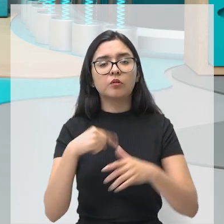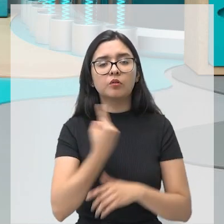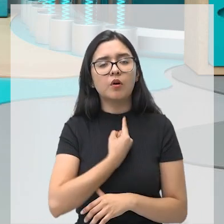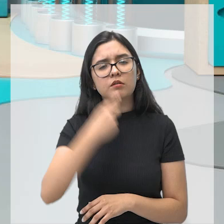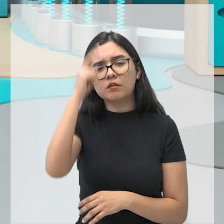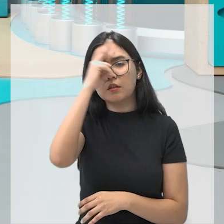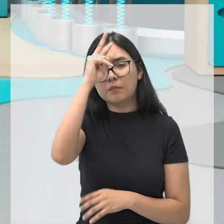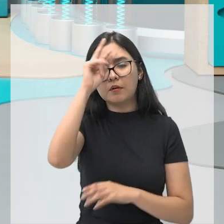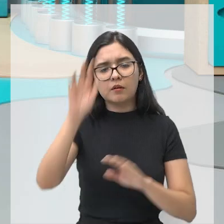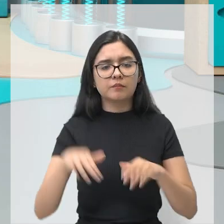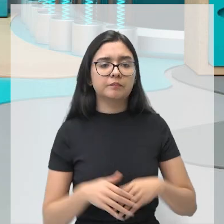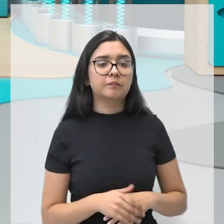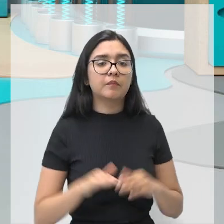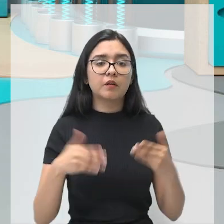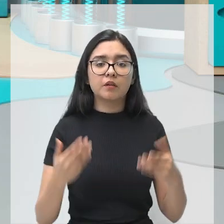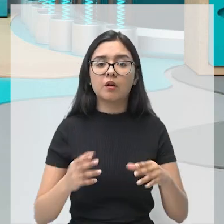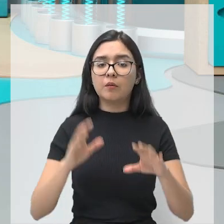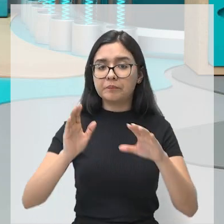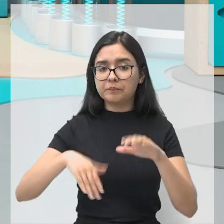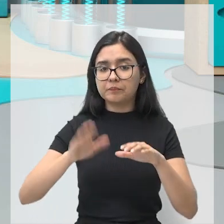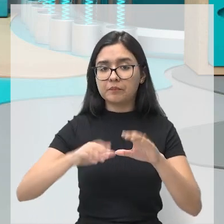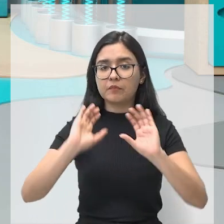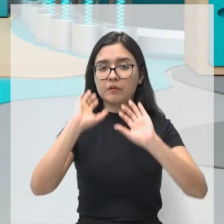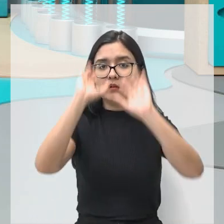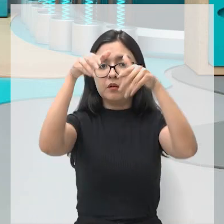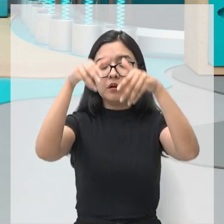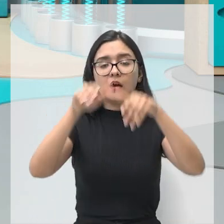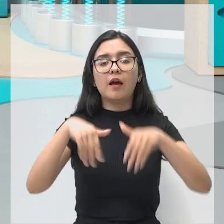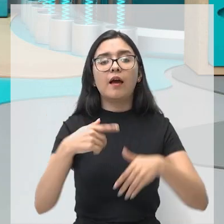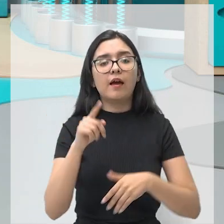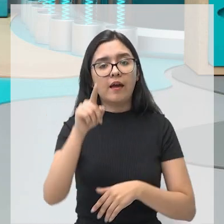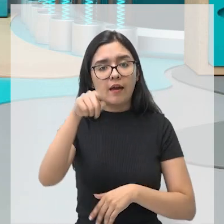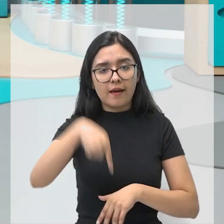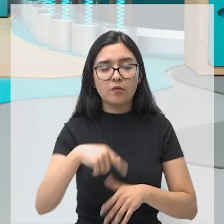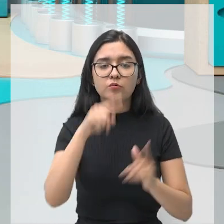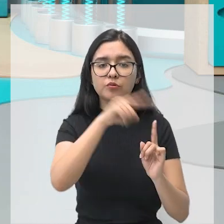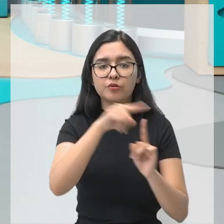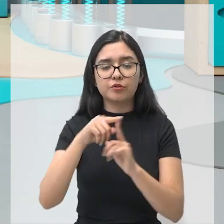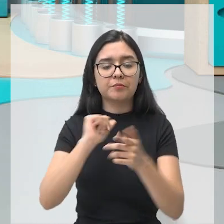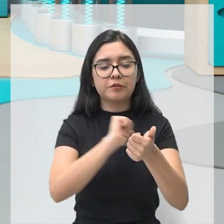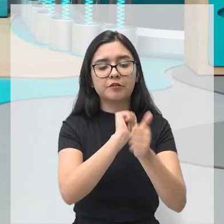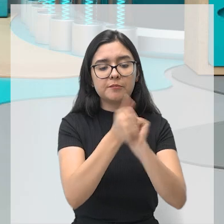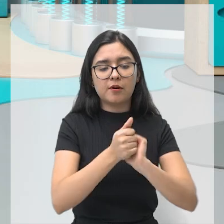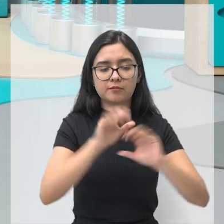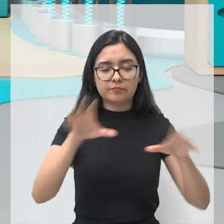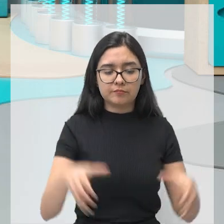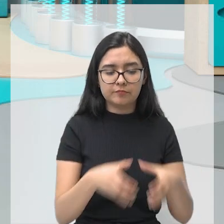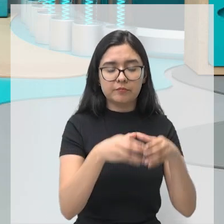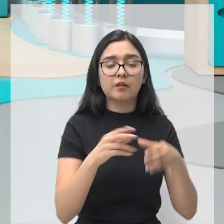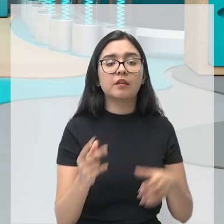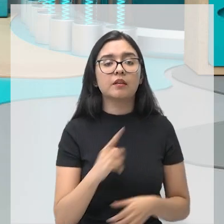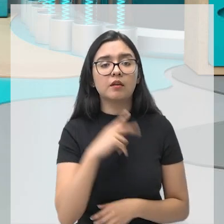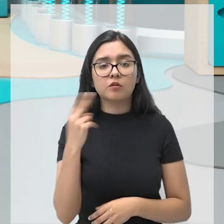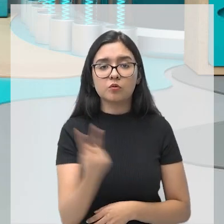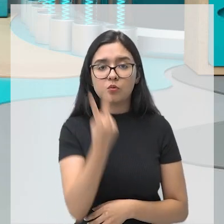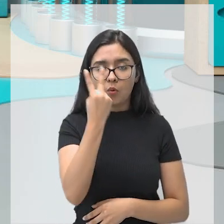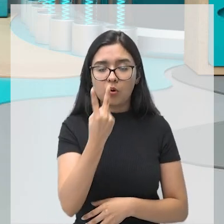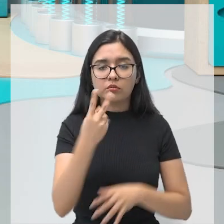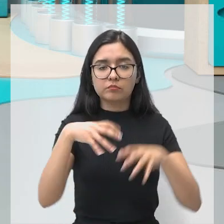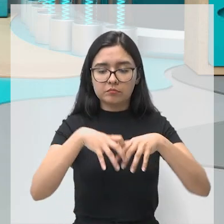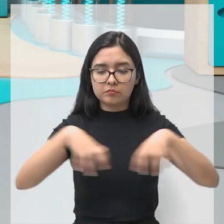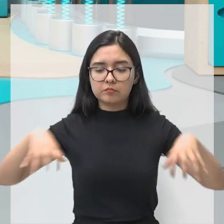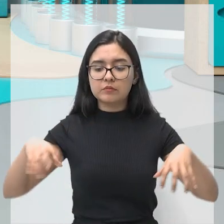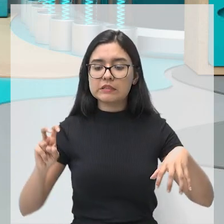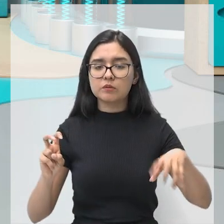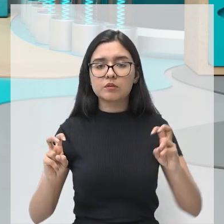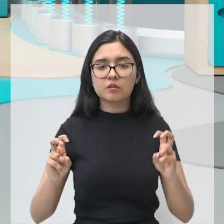o basquete, ele é um esporte coletivo, conforme mostra o texto para nós, praticado por 2 times com 5 jogadores